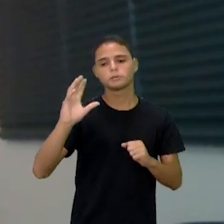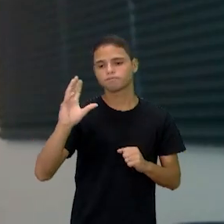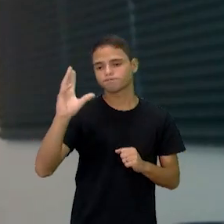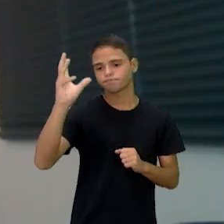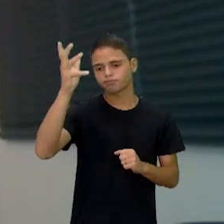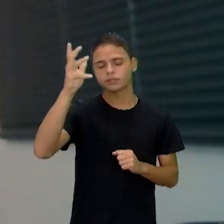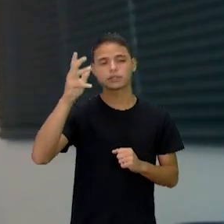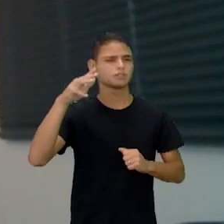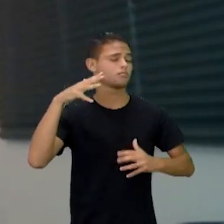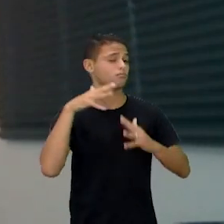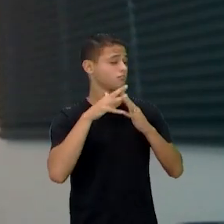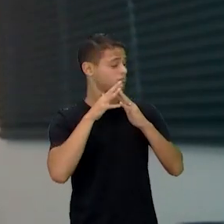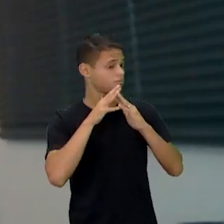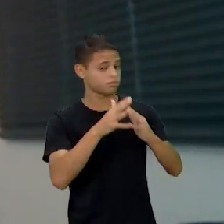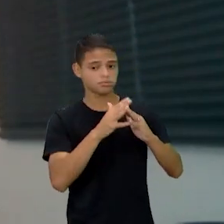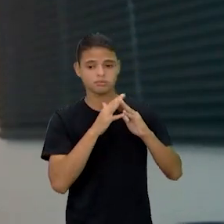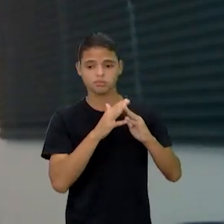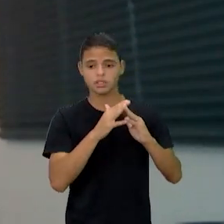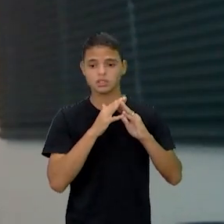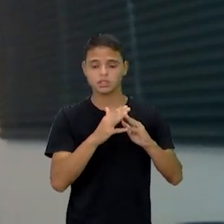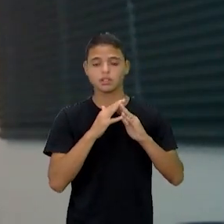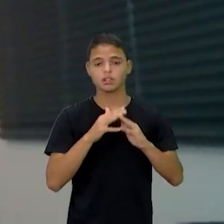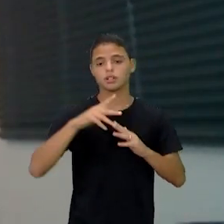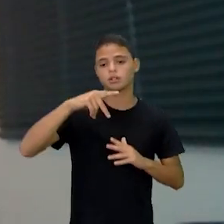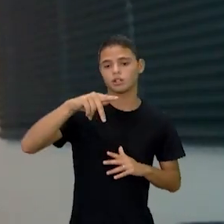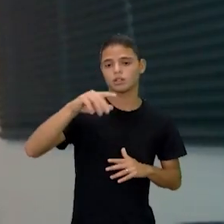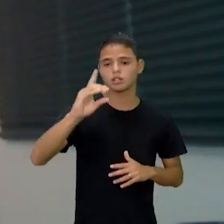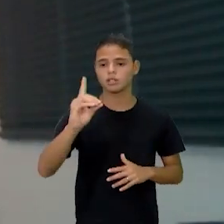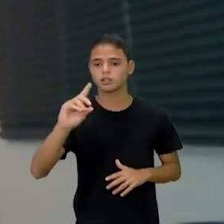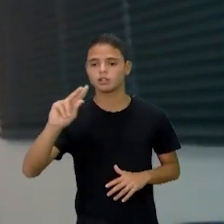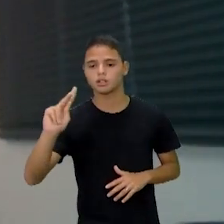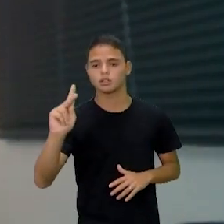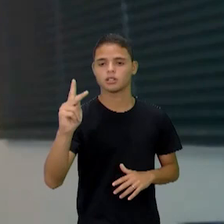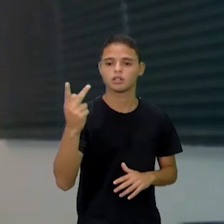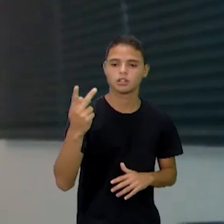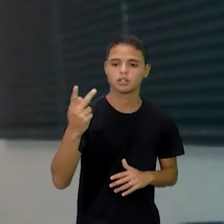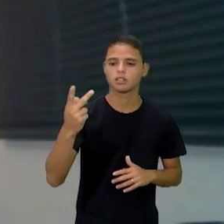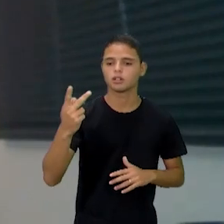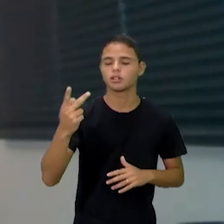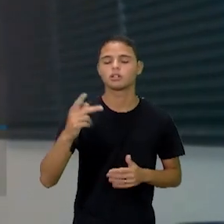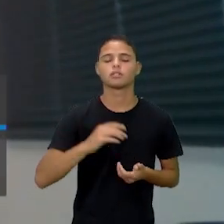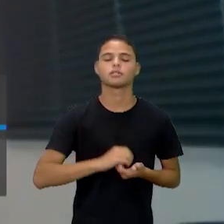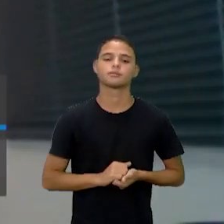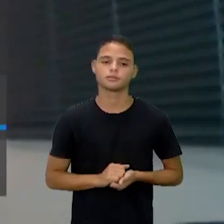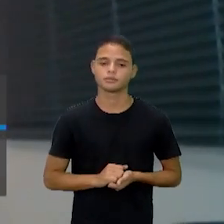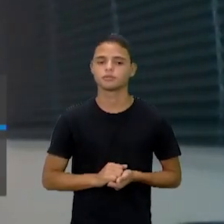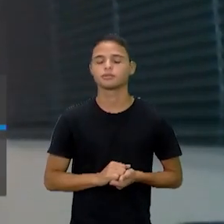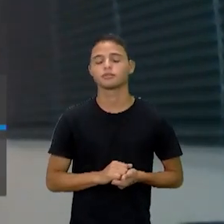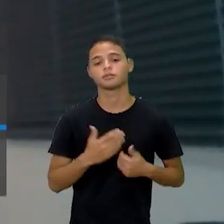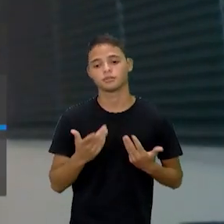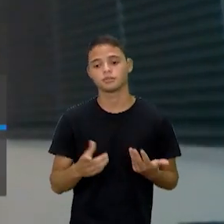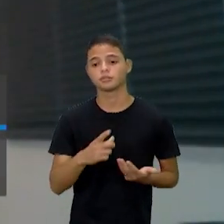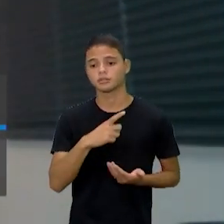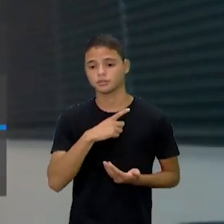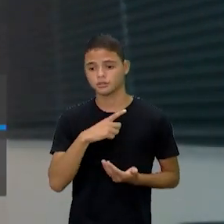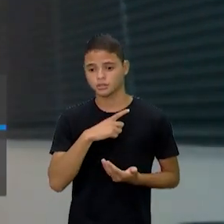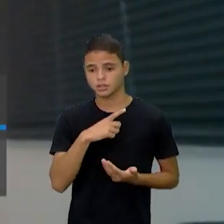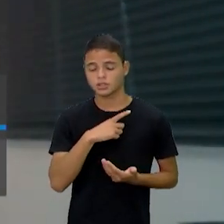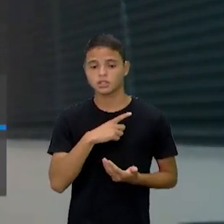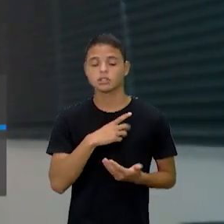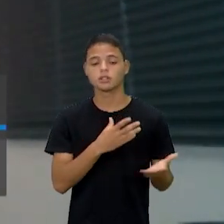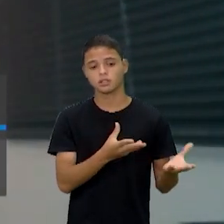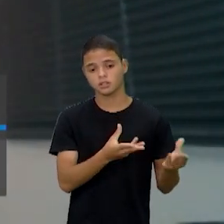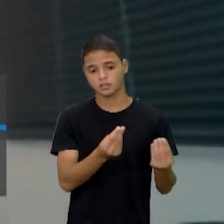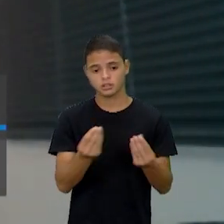haja uma confusão, por exemplo, com o TDAH, e o Robson comentou isso na fala dele. Então, a gente tem, por exemplo, muitas crianças que